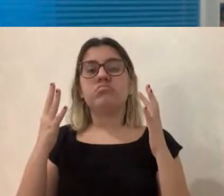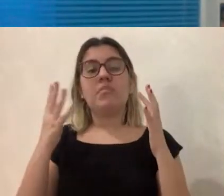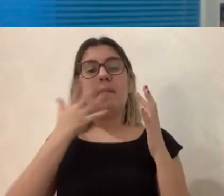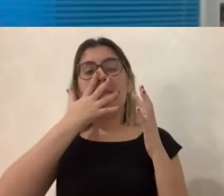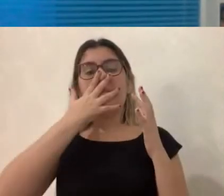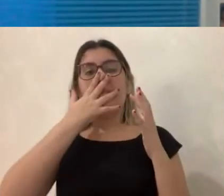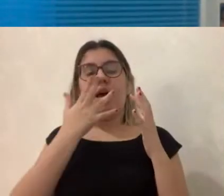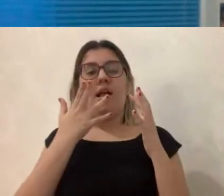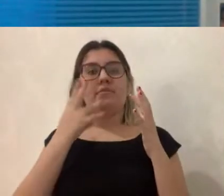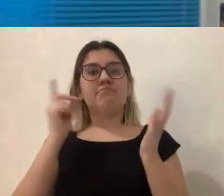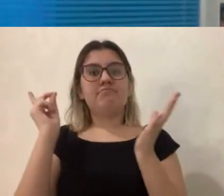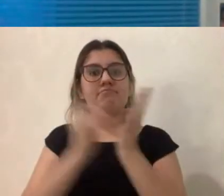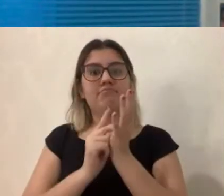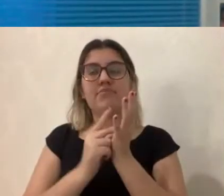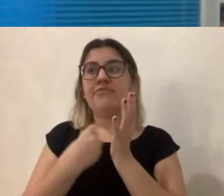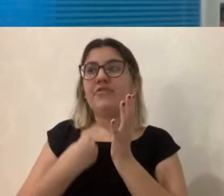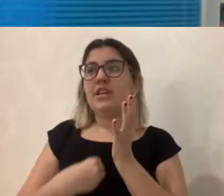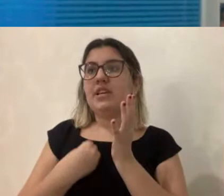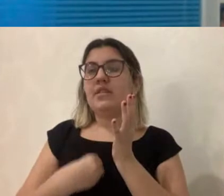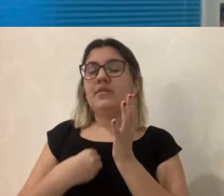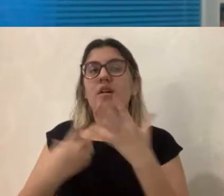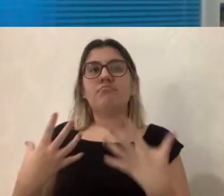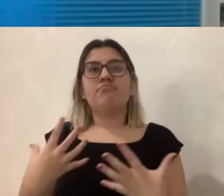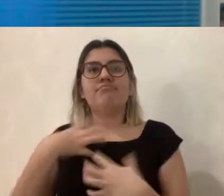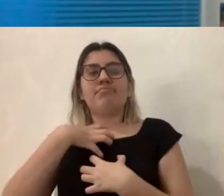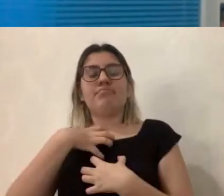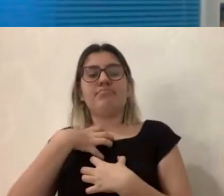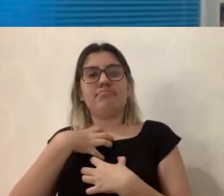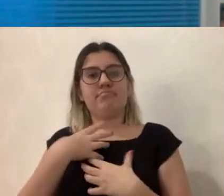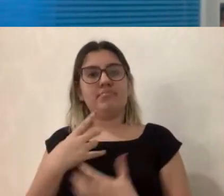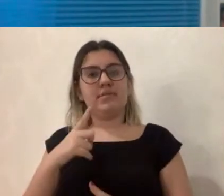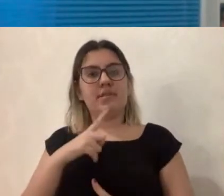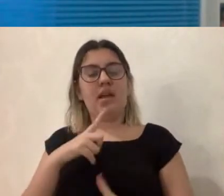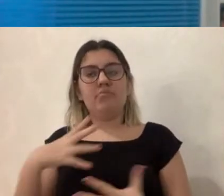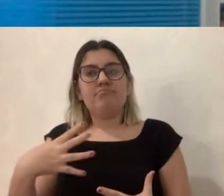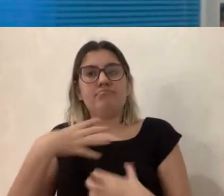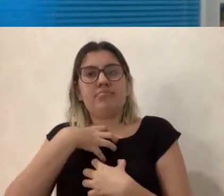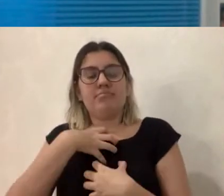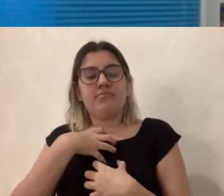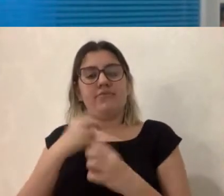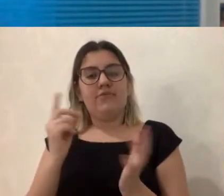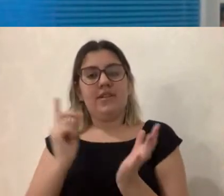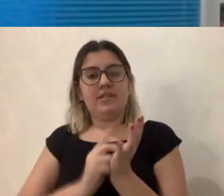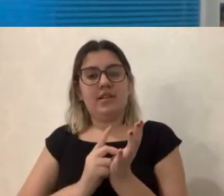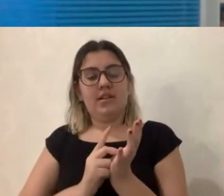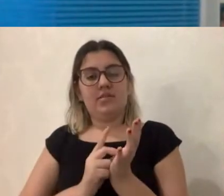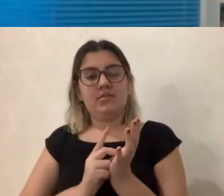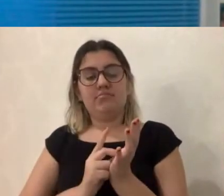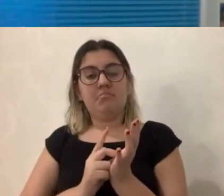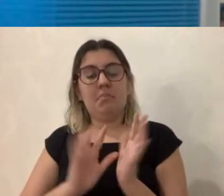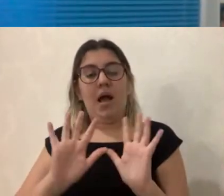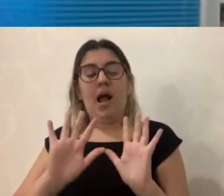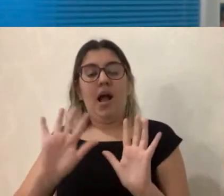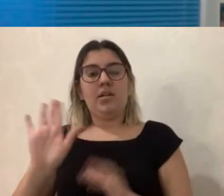muito pulsante também, e que veio do nada, e que veio